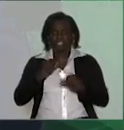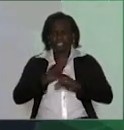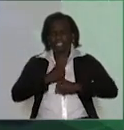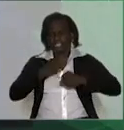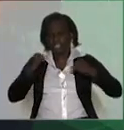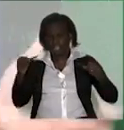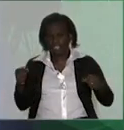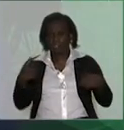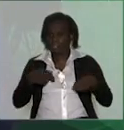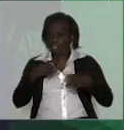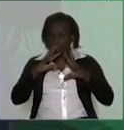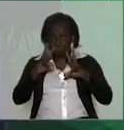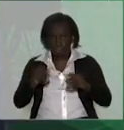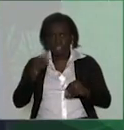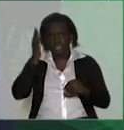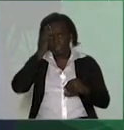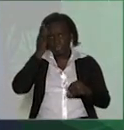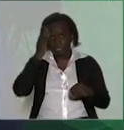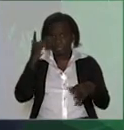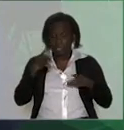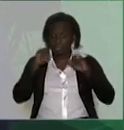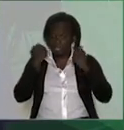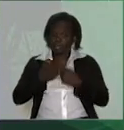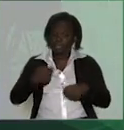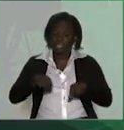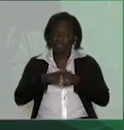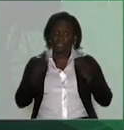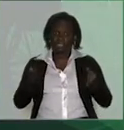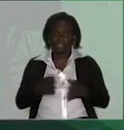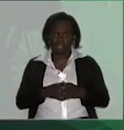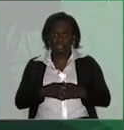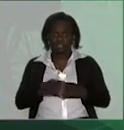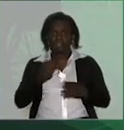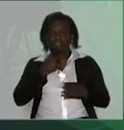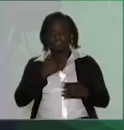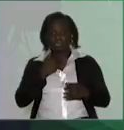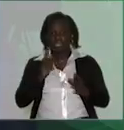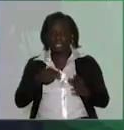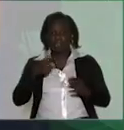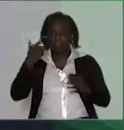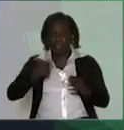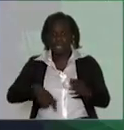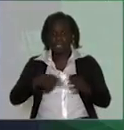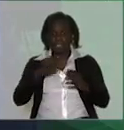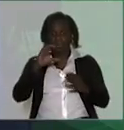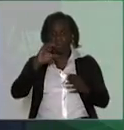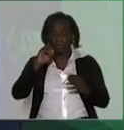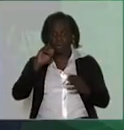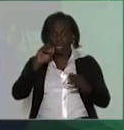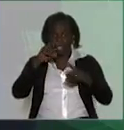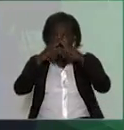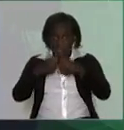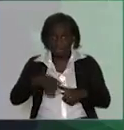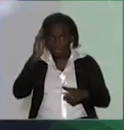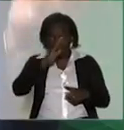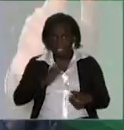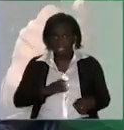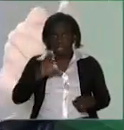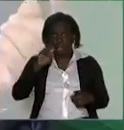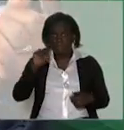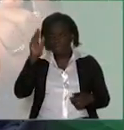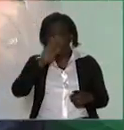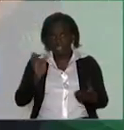obra gigantesca, tudo isso tem que acontecer. Agora, o Maracanã tem que ser reaberto. Nós não podemos passar mais uma Copa do Brasil, mais um